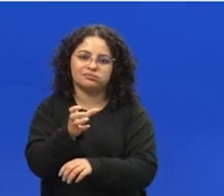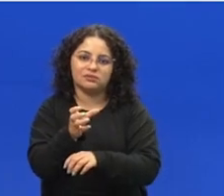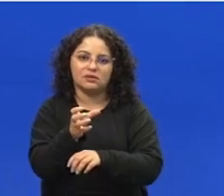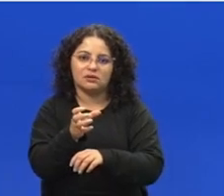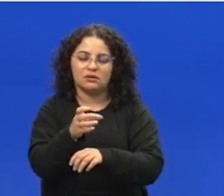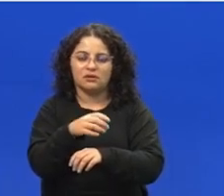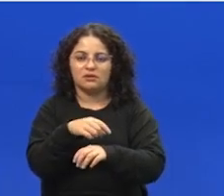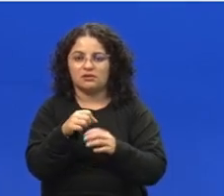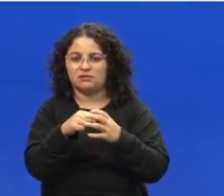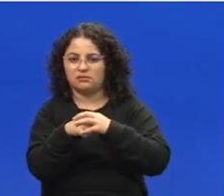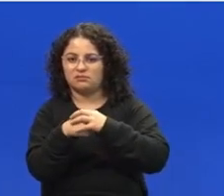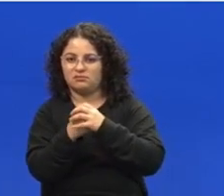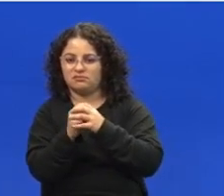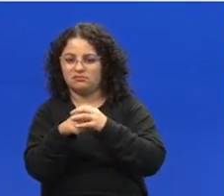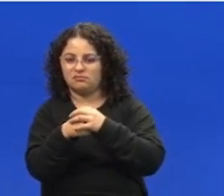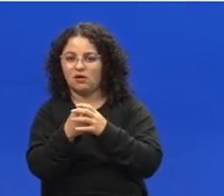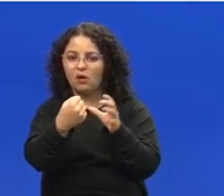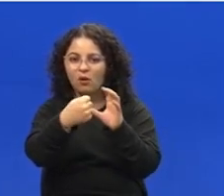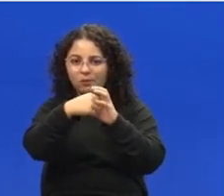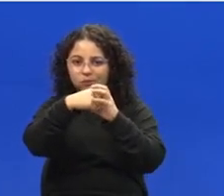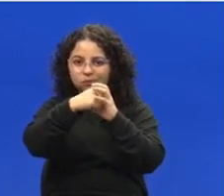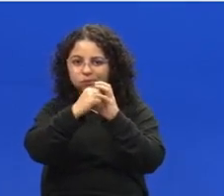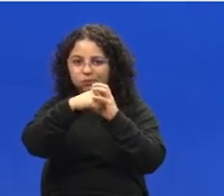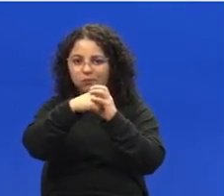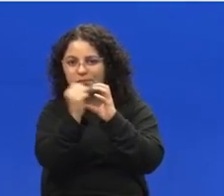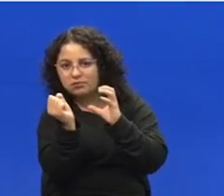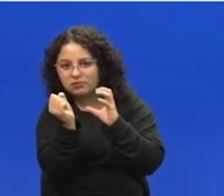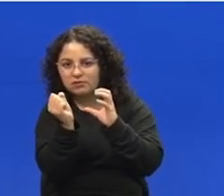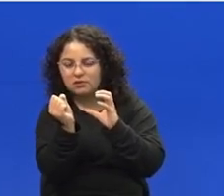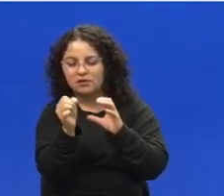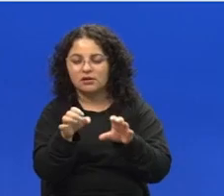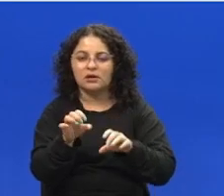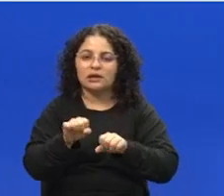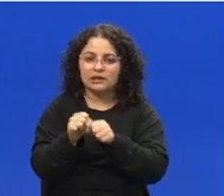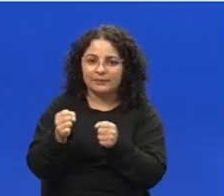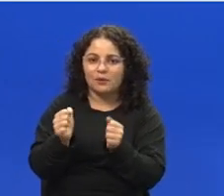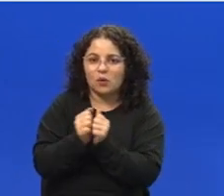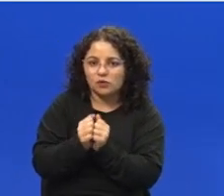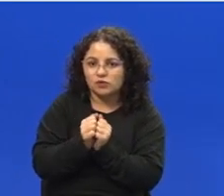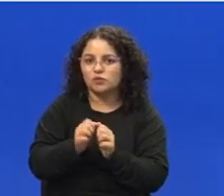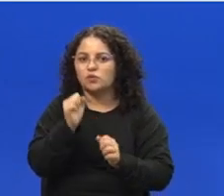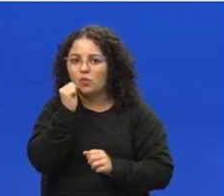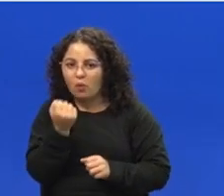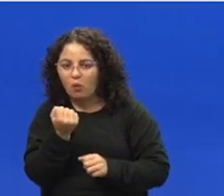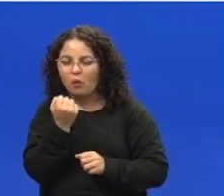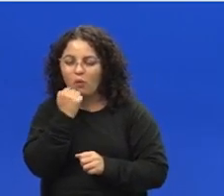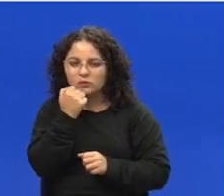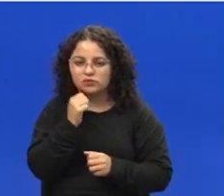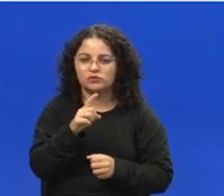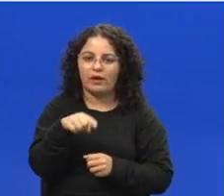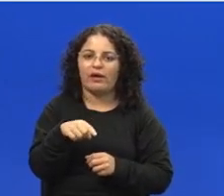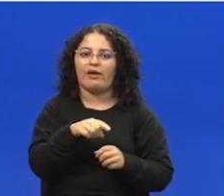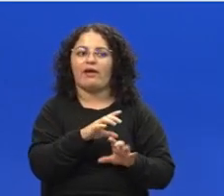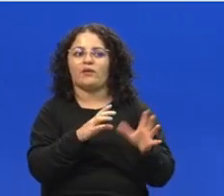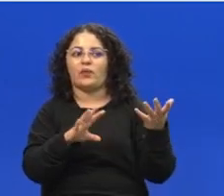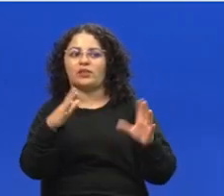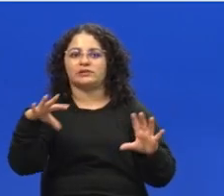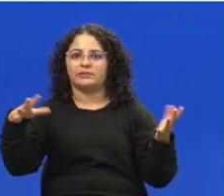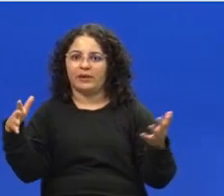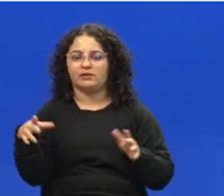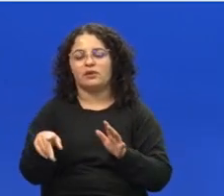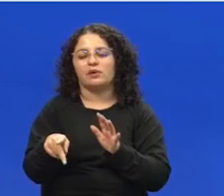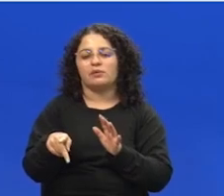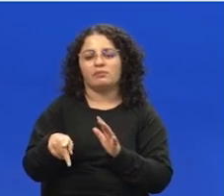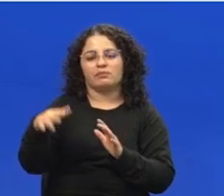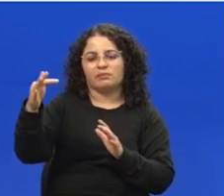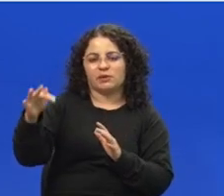a luxação é somente quando eu tenho o deslocamento da articulação. São eventos traumáticos importantes e que vão